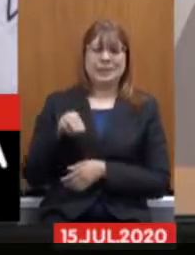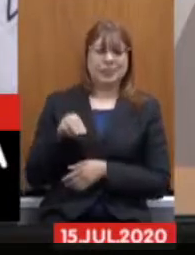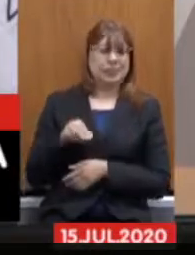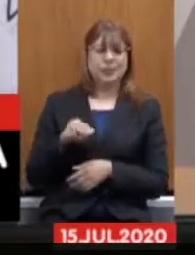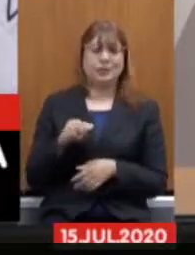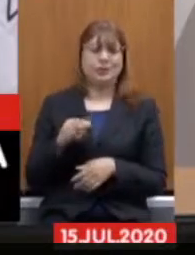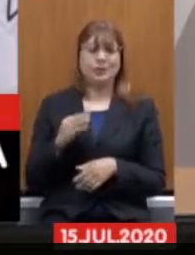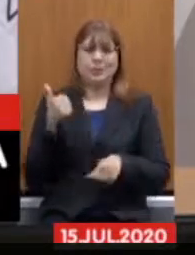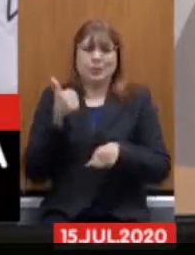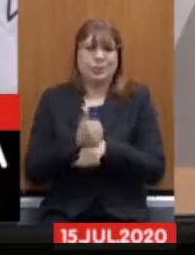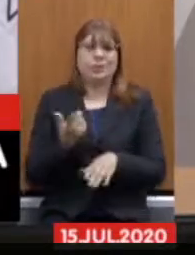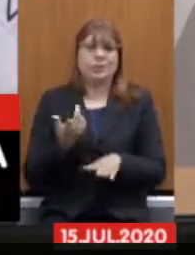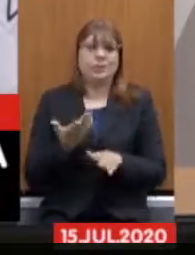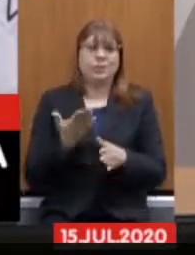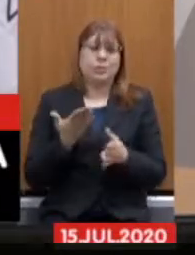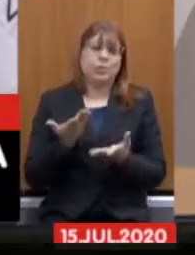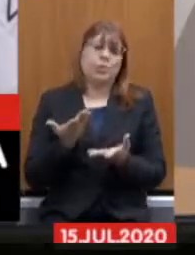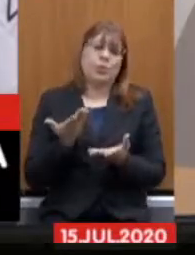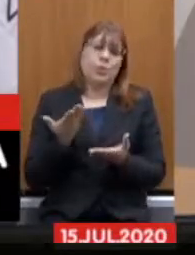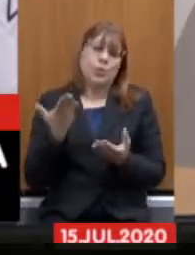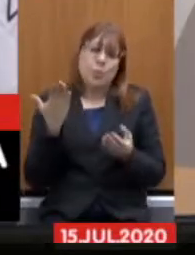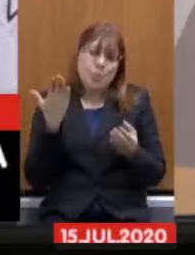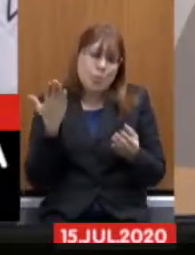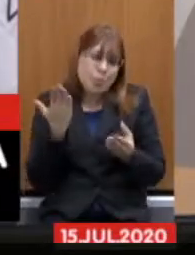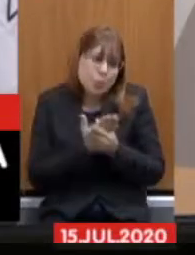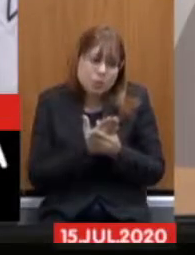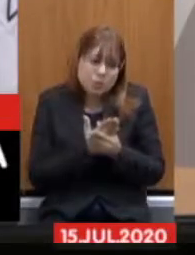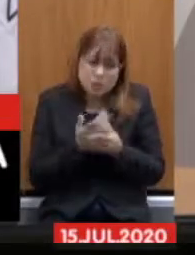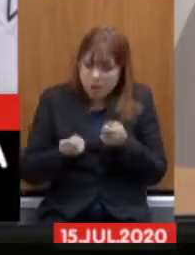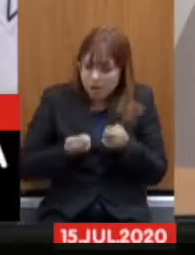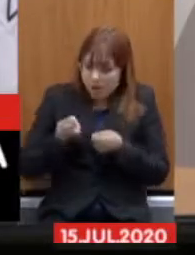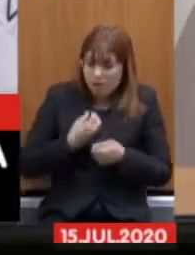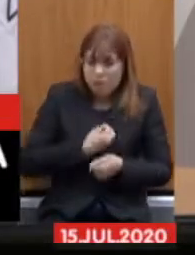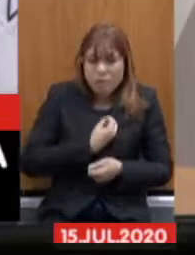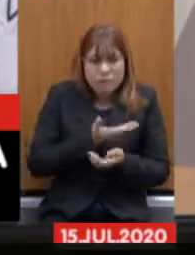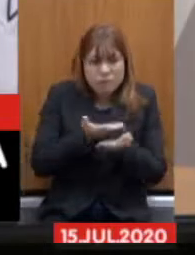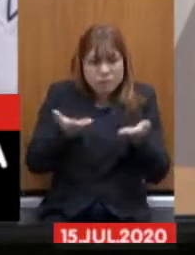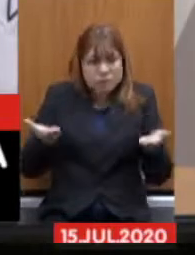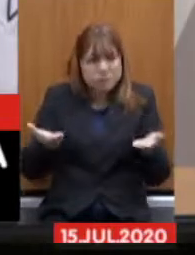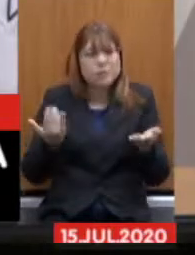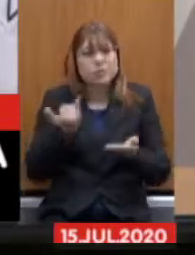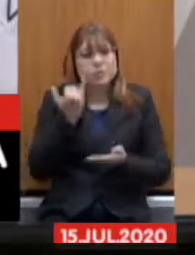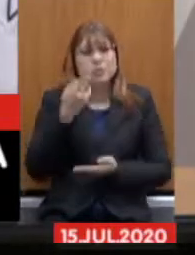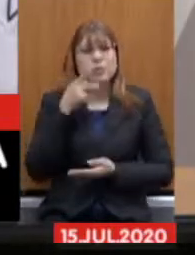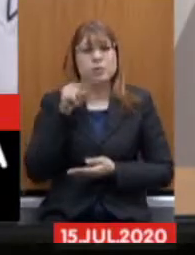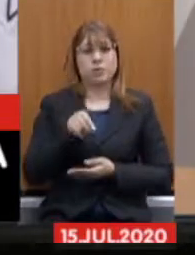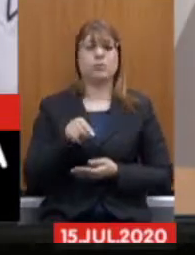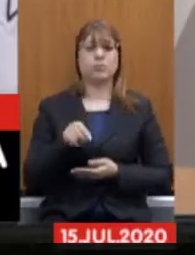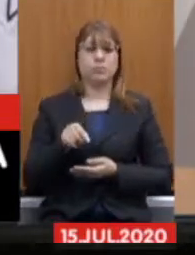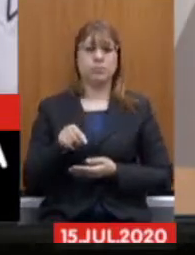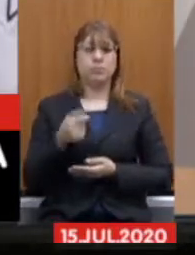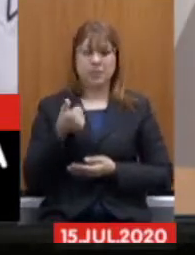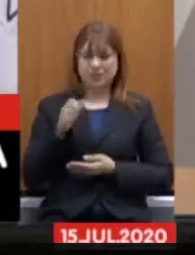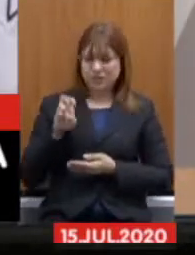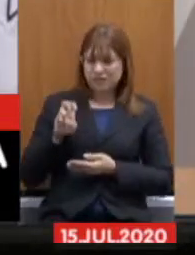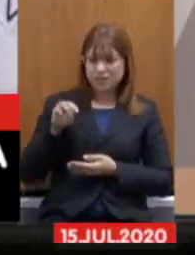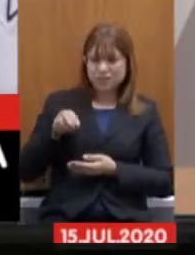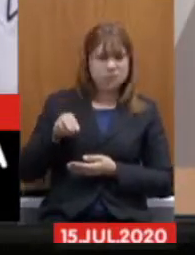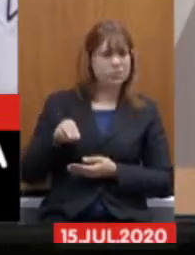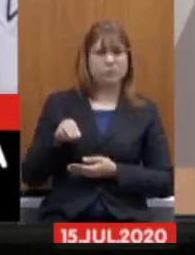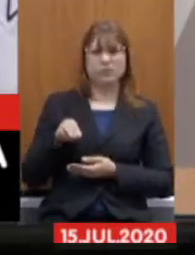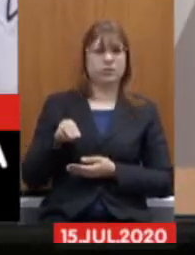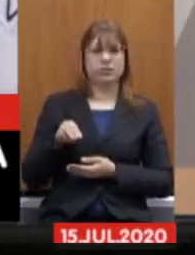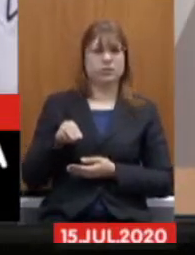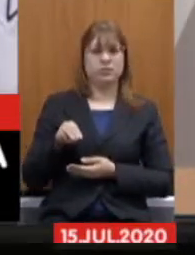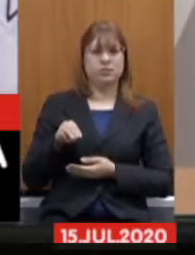fala não substitui um processo de negociação da vida das pessoas e isso é importante que seja dito a 15 minutos de